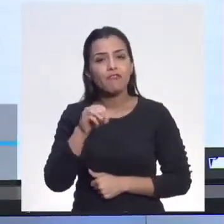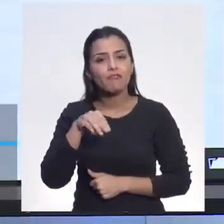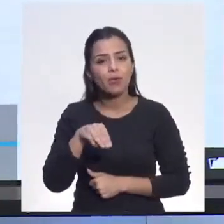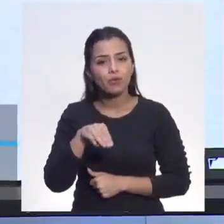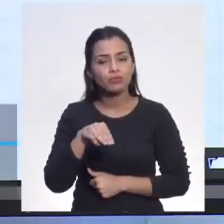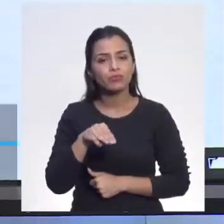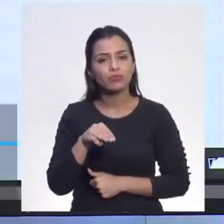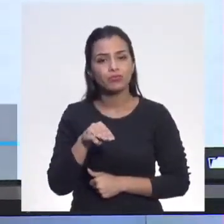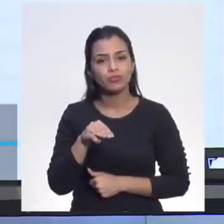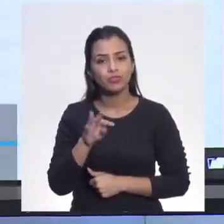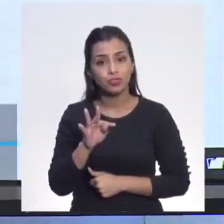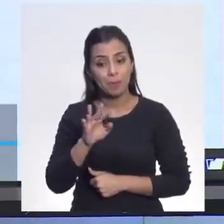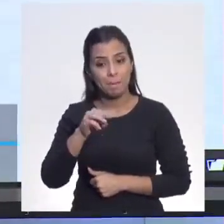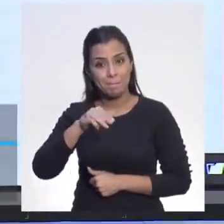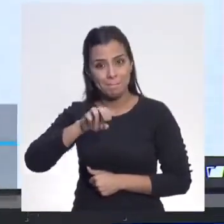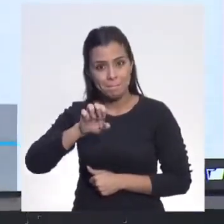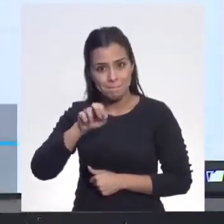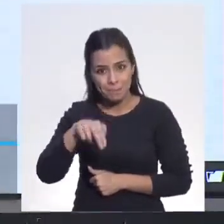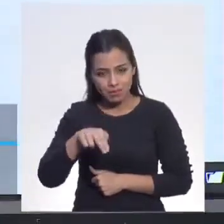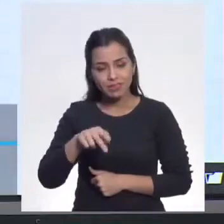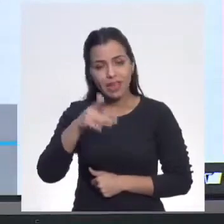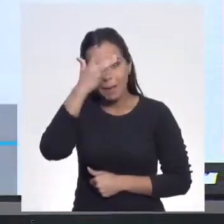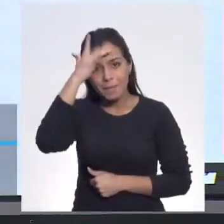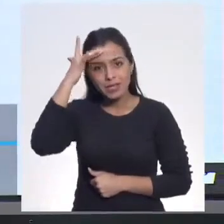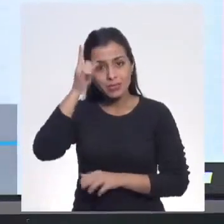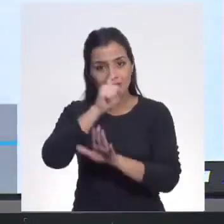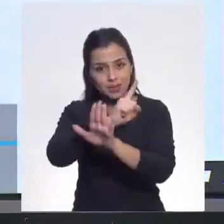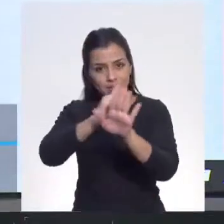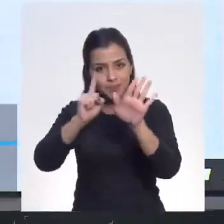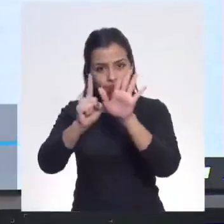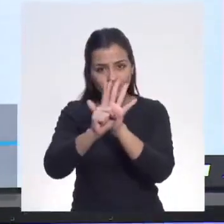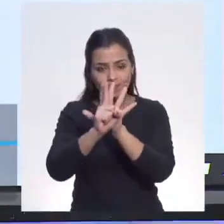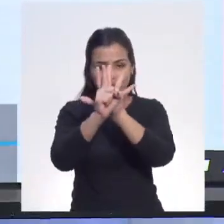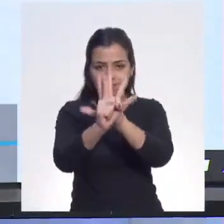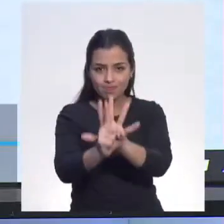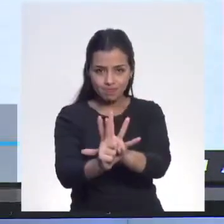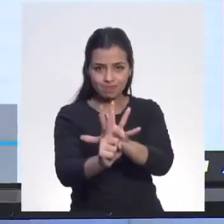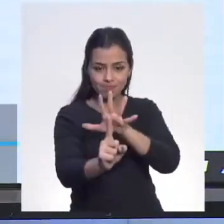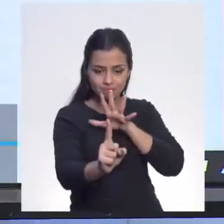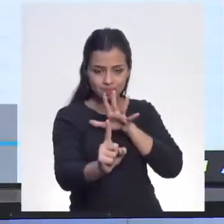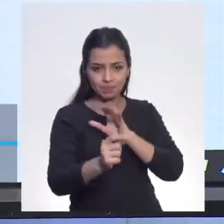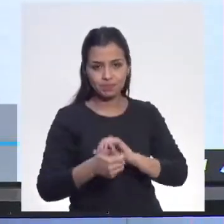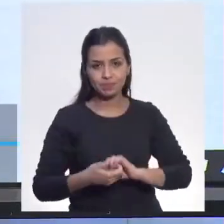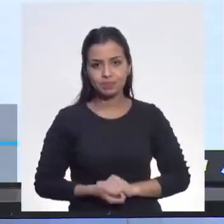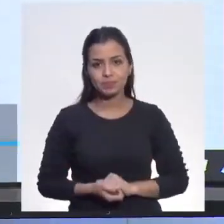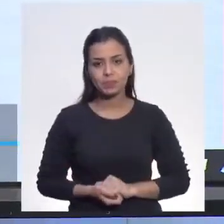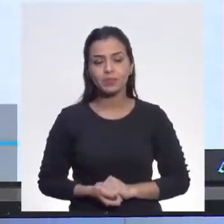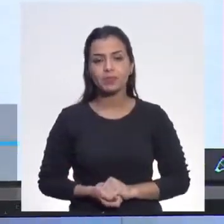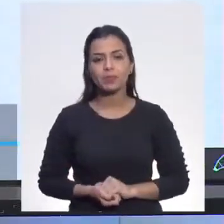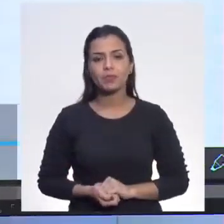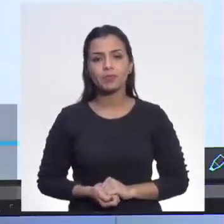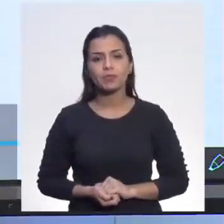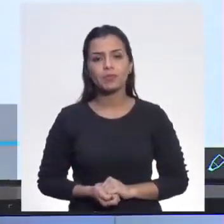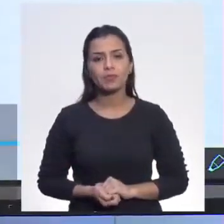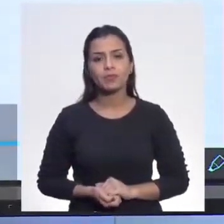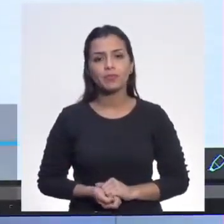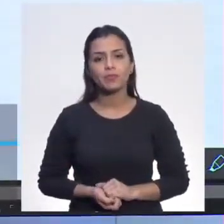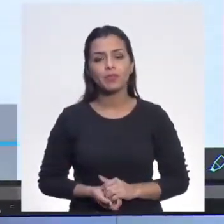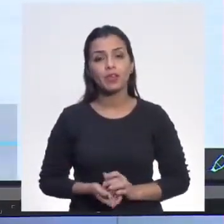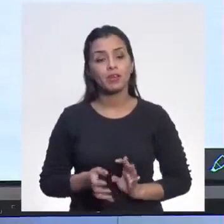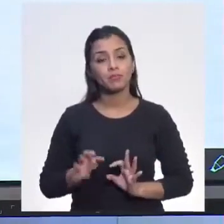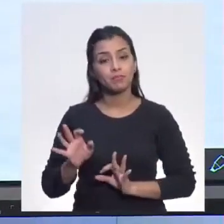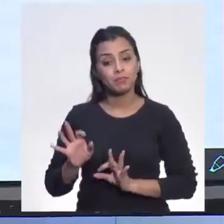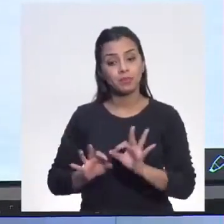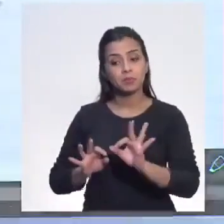seja, o homem de frente, quem está na linha de frente em relação a um espetáculo musical. Tá? Olha só, preparador